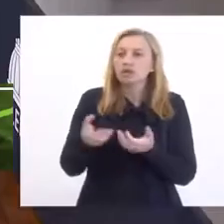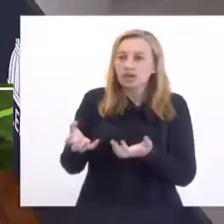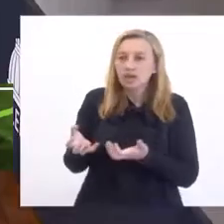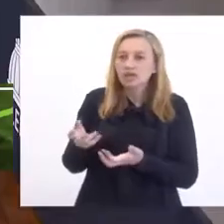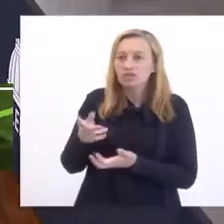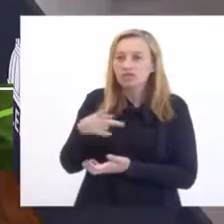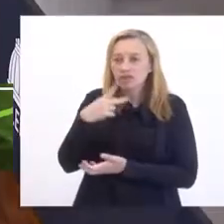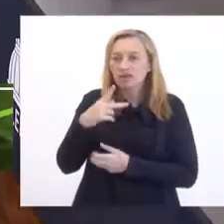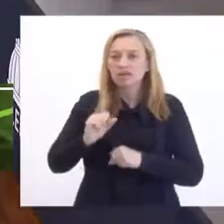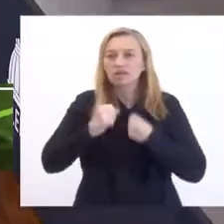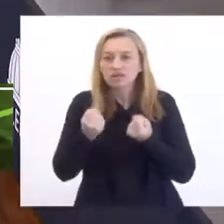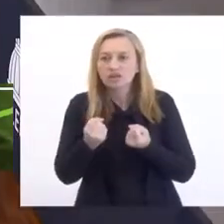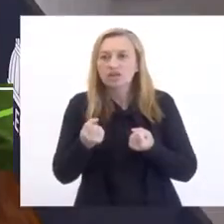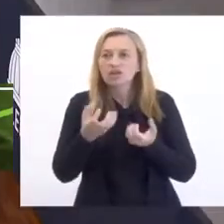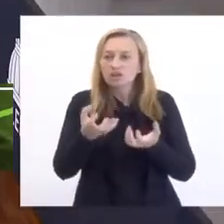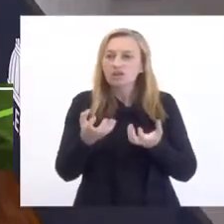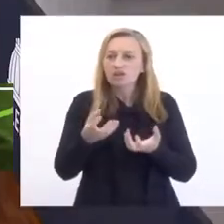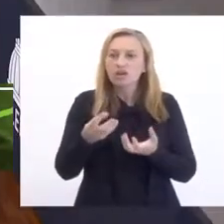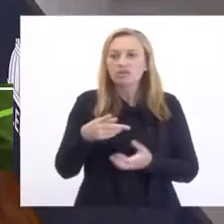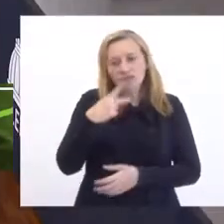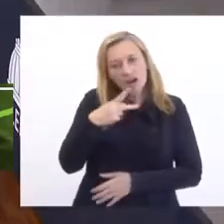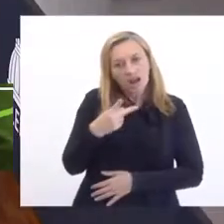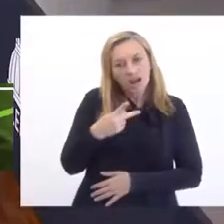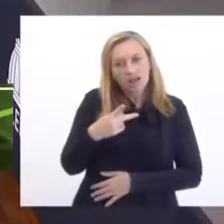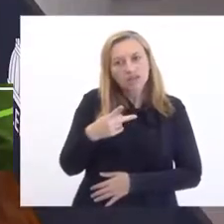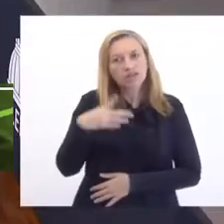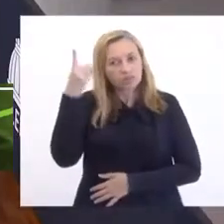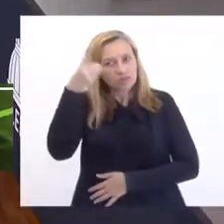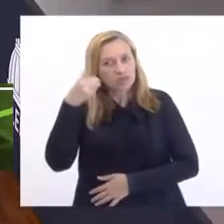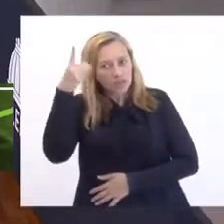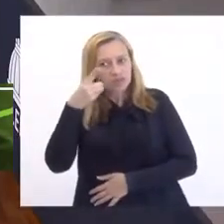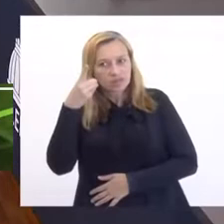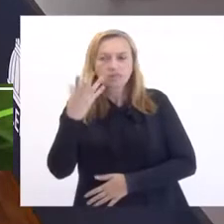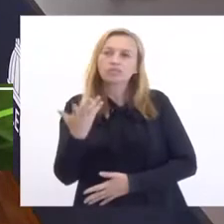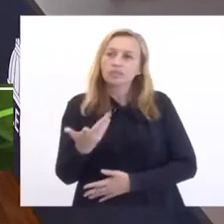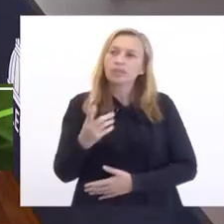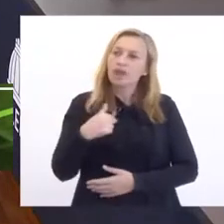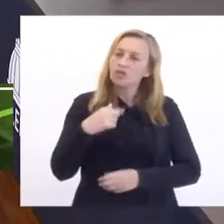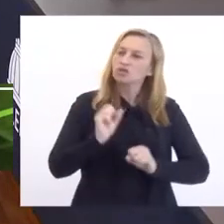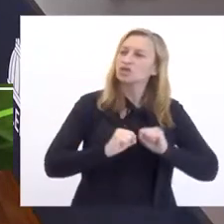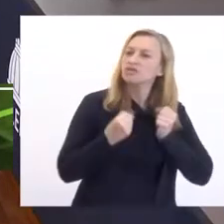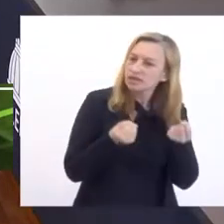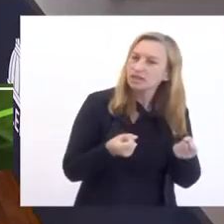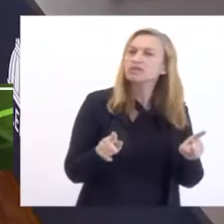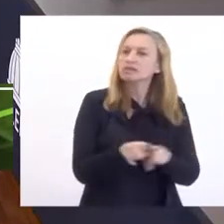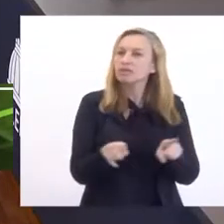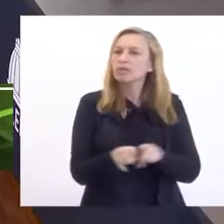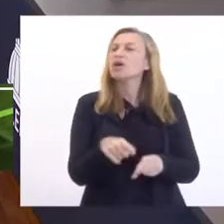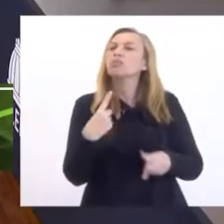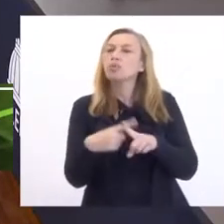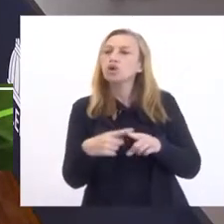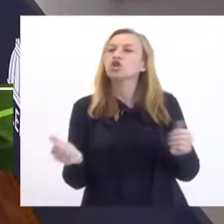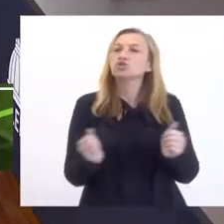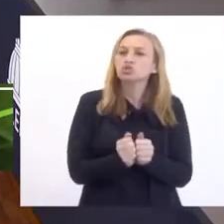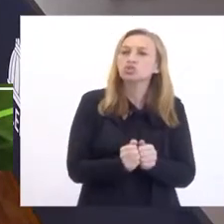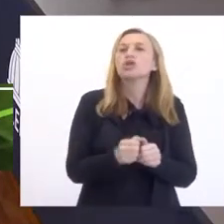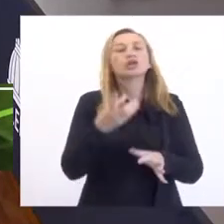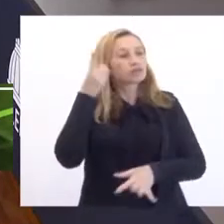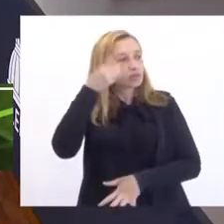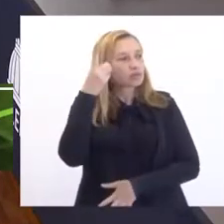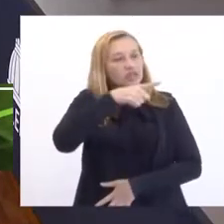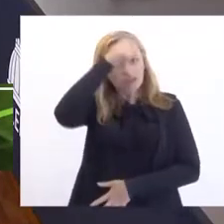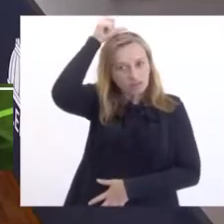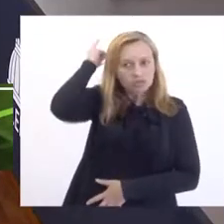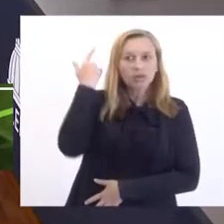fazer a defesa, que eu vou falar nos precedentes, deputado. E eu vou defender também porque tem que ser junto. Deputado Luiz Paulo, para defender. Eu não